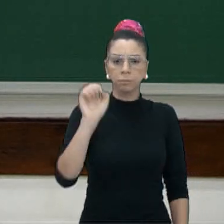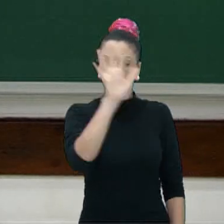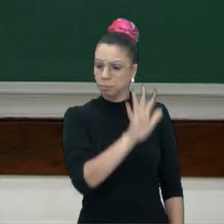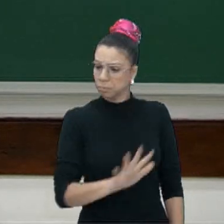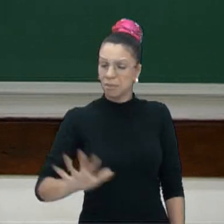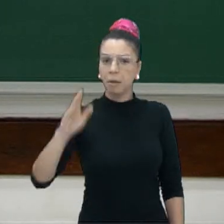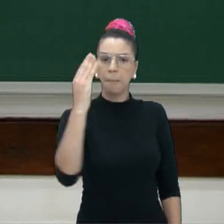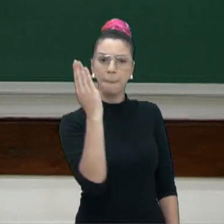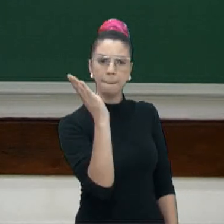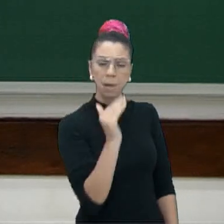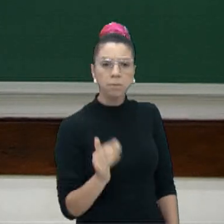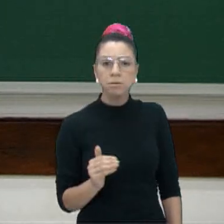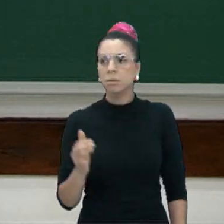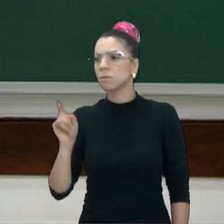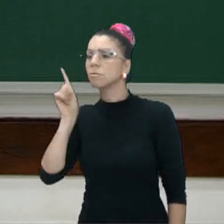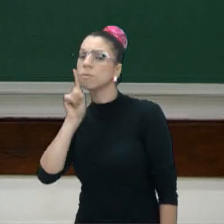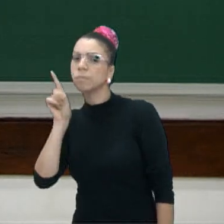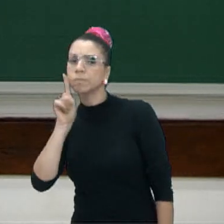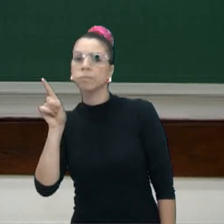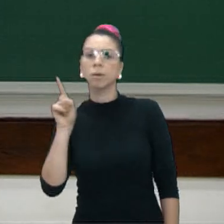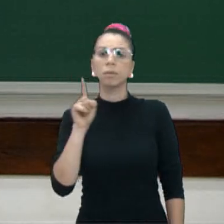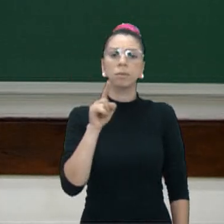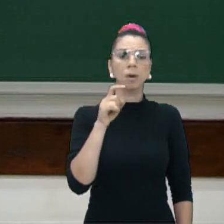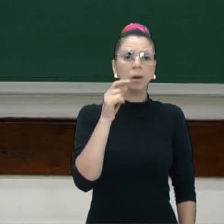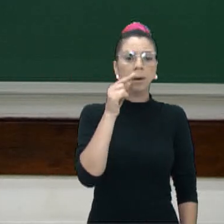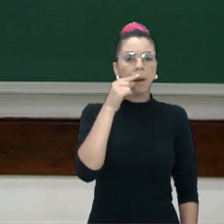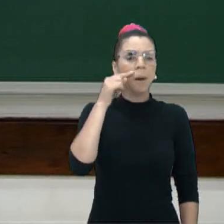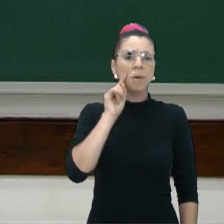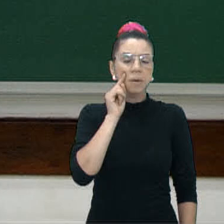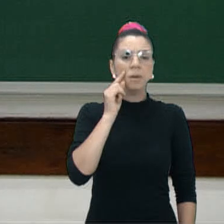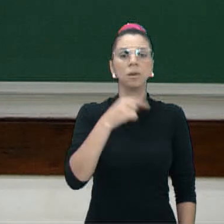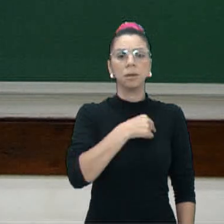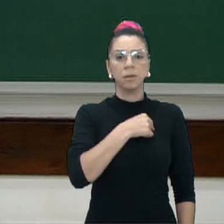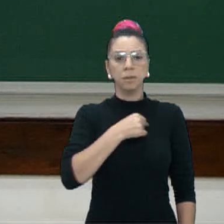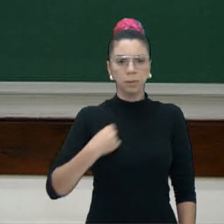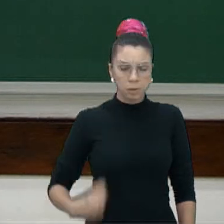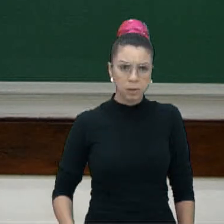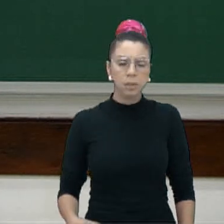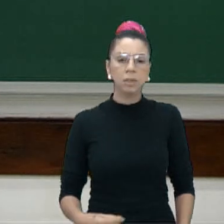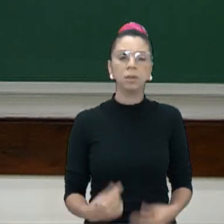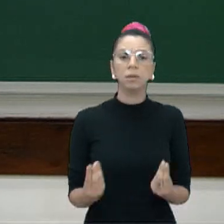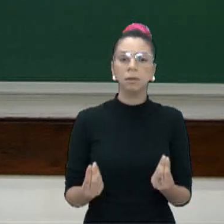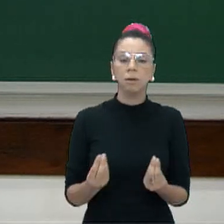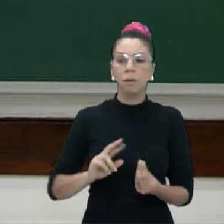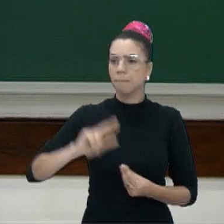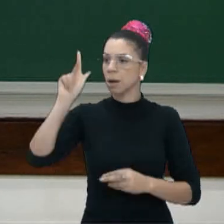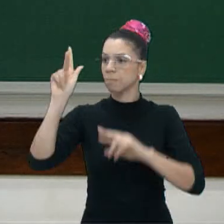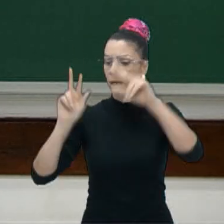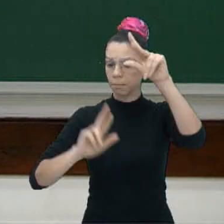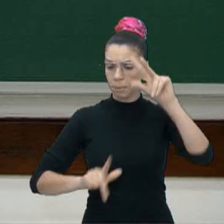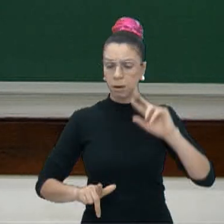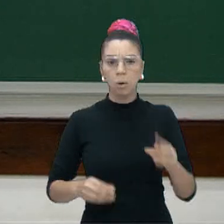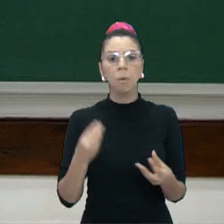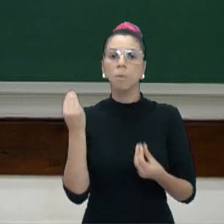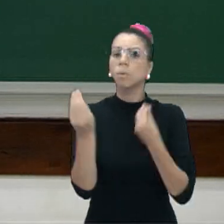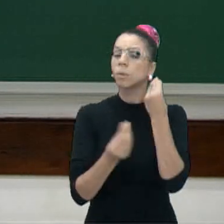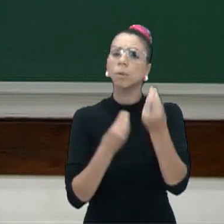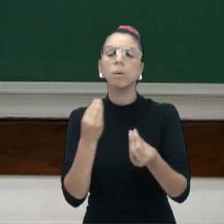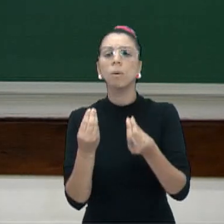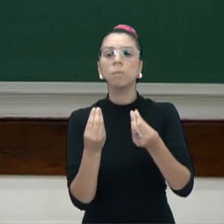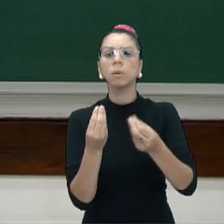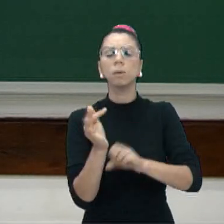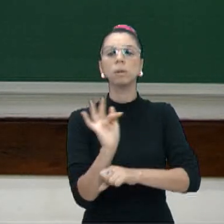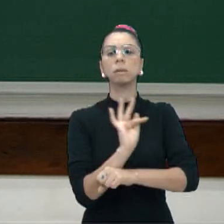Brasil, os Estados Unidos, a China, de região para região muda o jeitão de falar, como é que nós podemos ter todo aquele